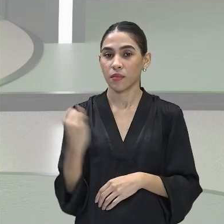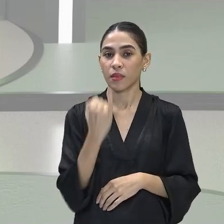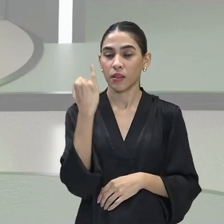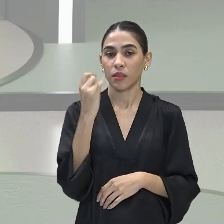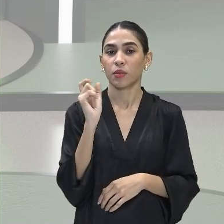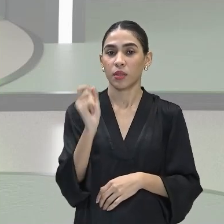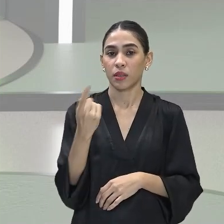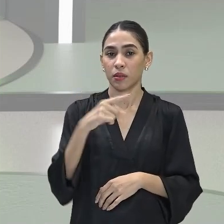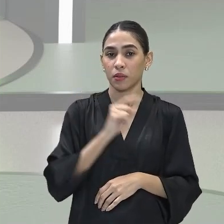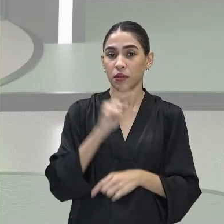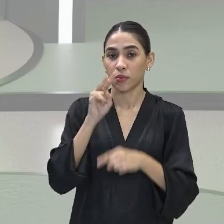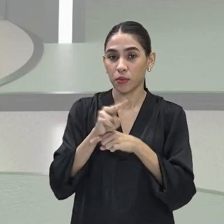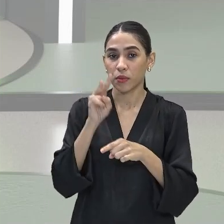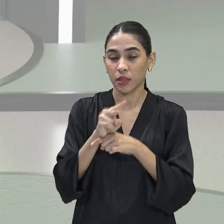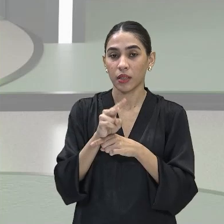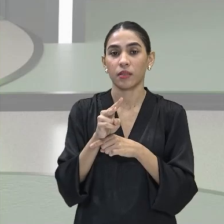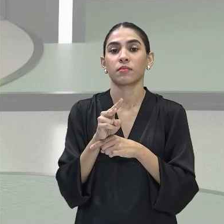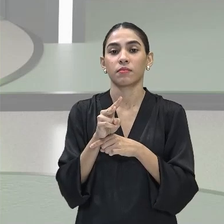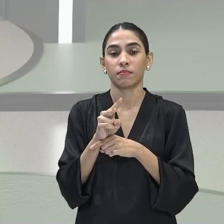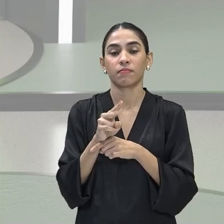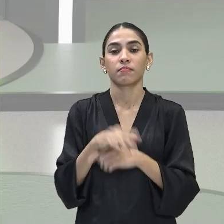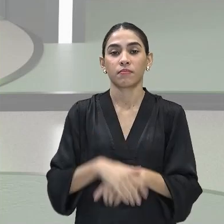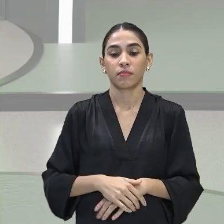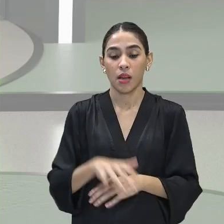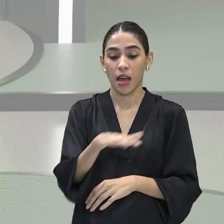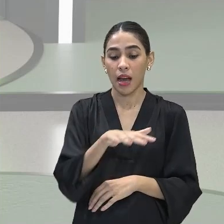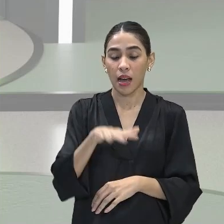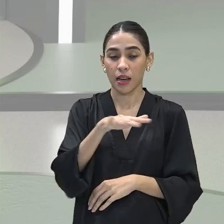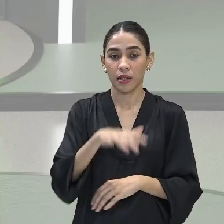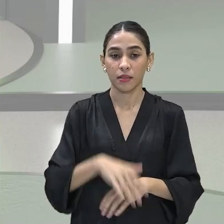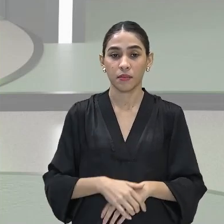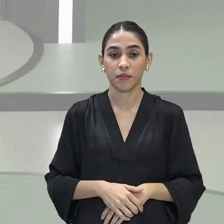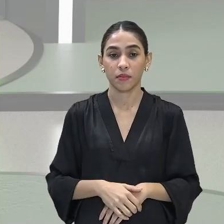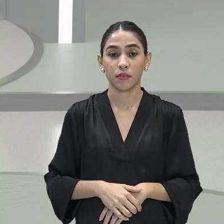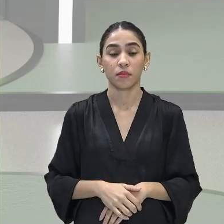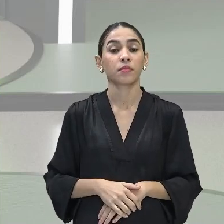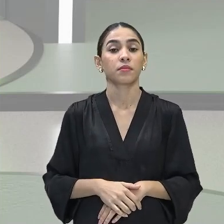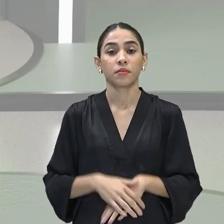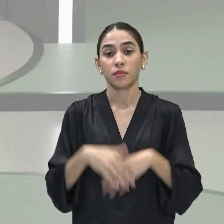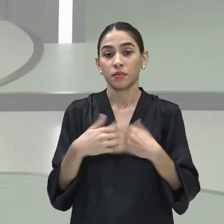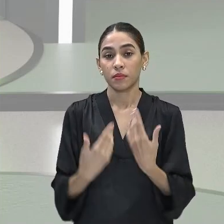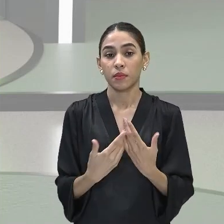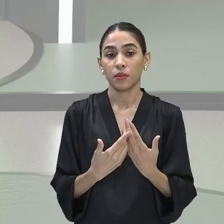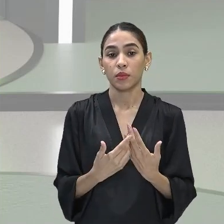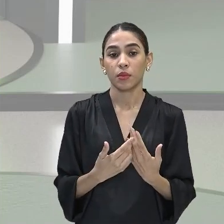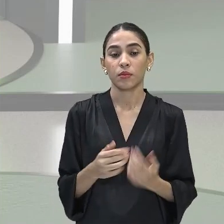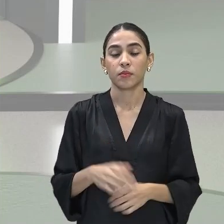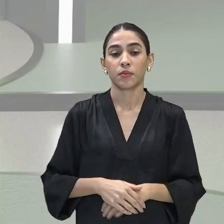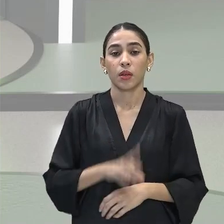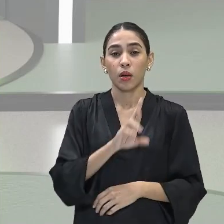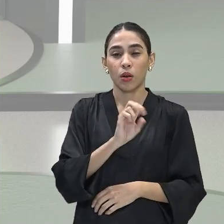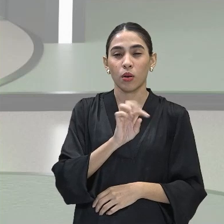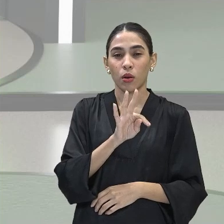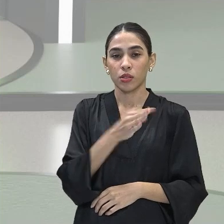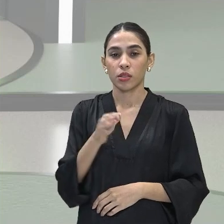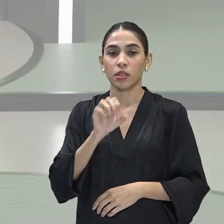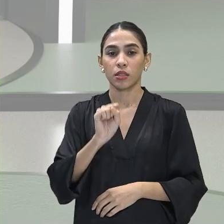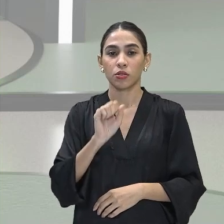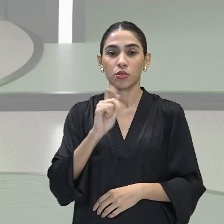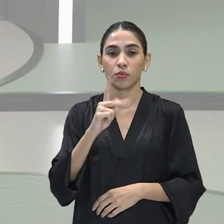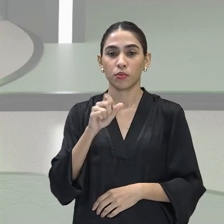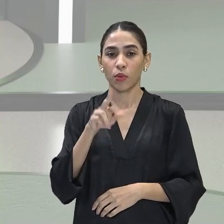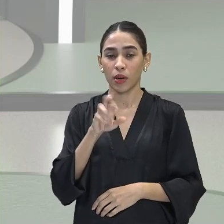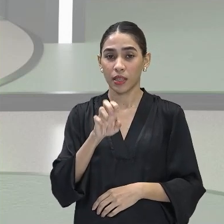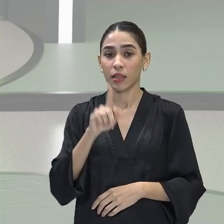gente preservar, conservar essas áreas, né? Então, quando ela é considerada hotspots, é porque ela tem características,